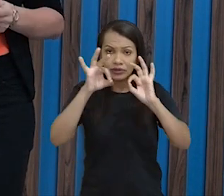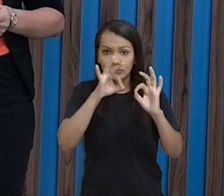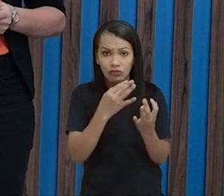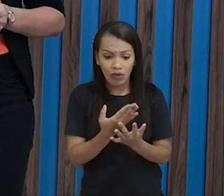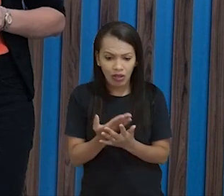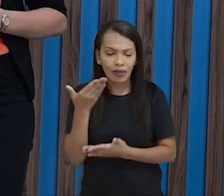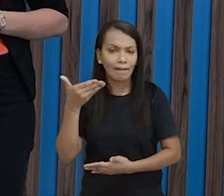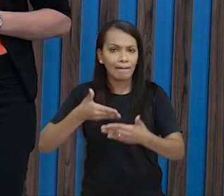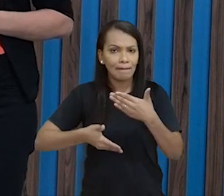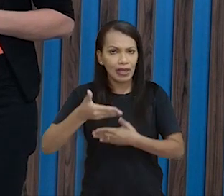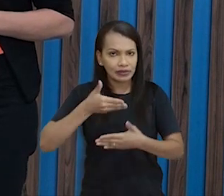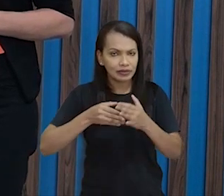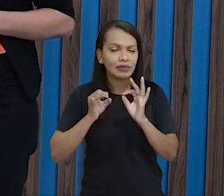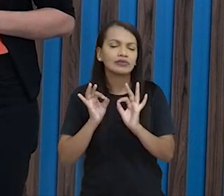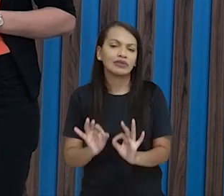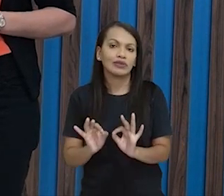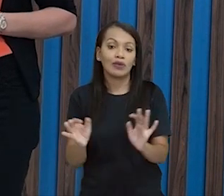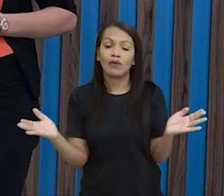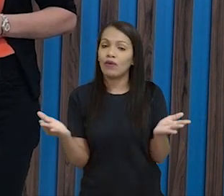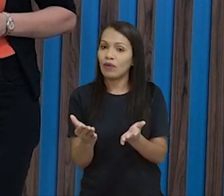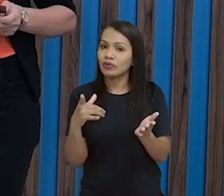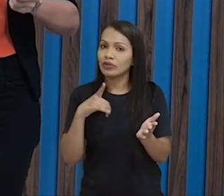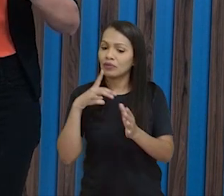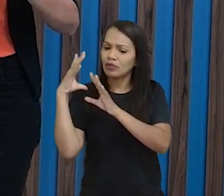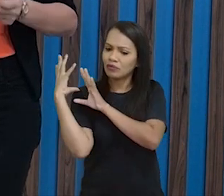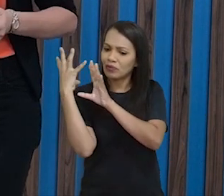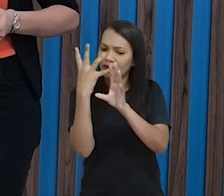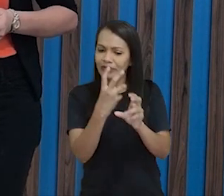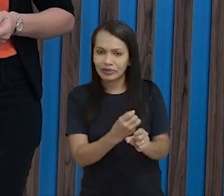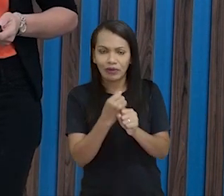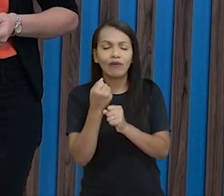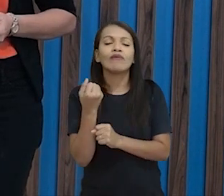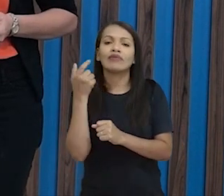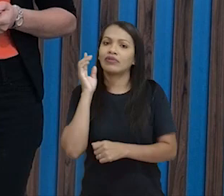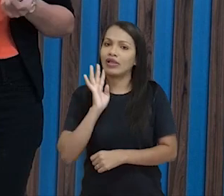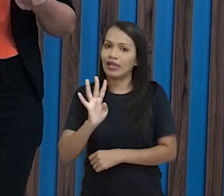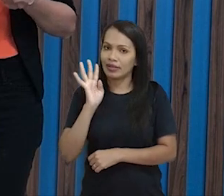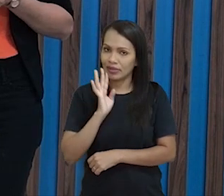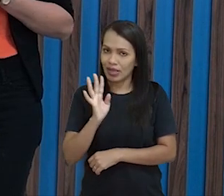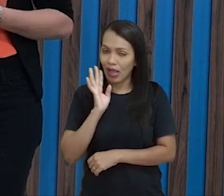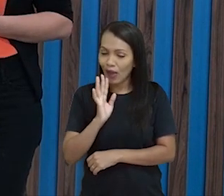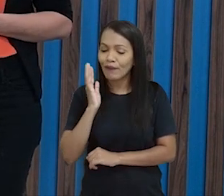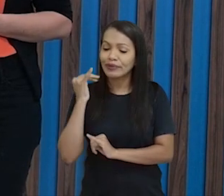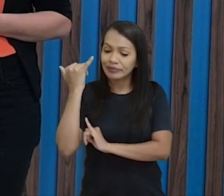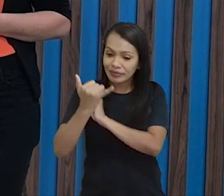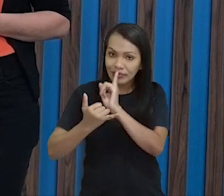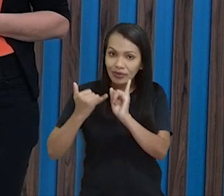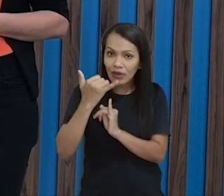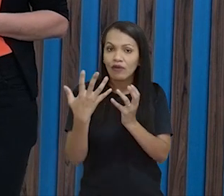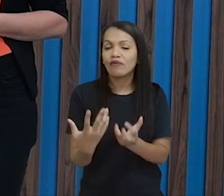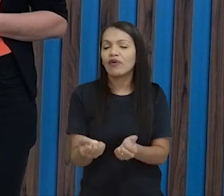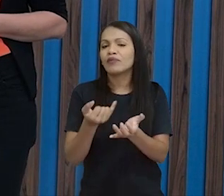aulas, participando. E hoje teremos essa revisão bem legal sobre fábulas. Vamos lá, vamos ao início da